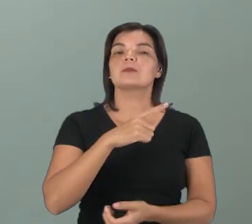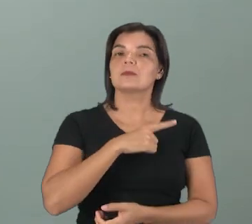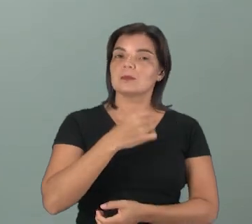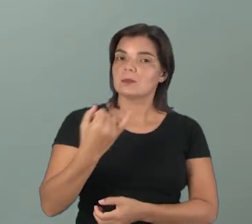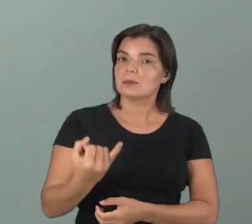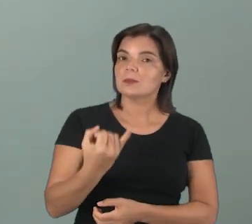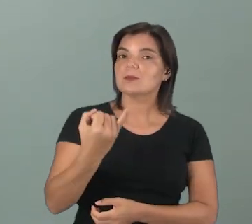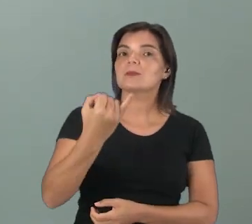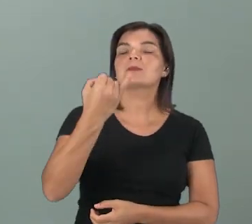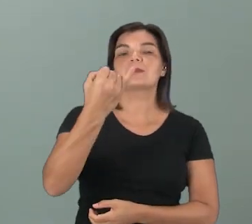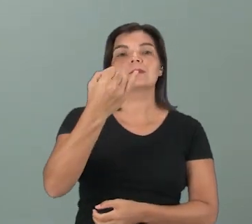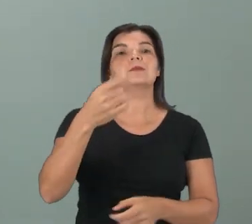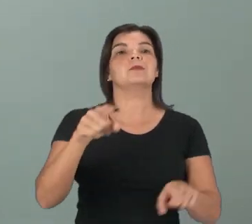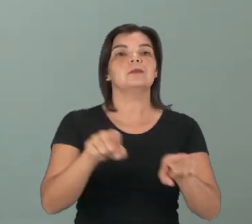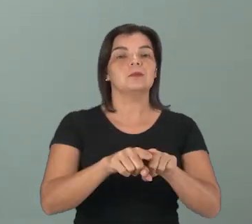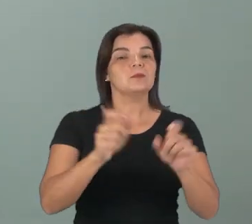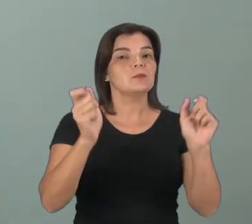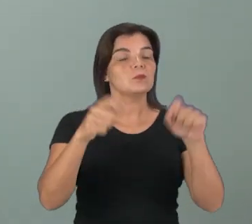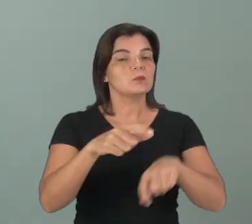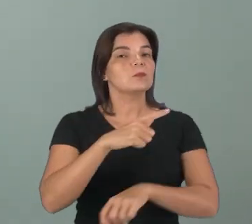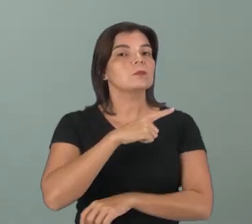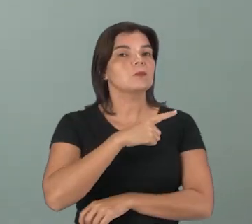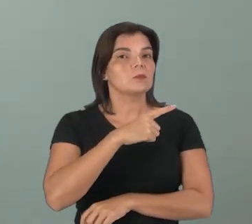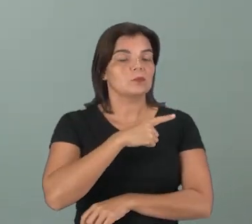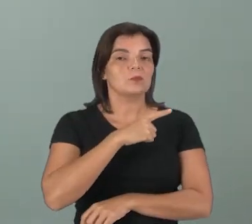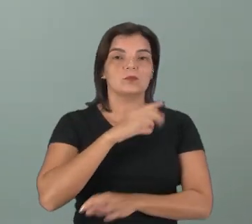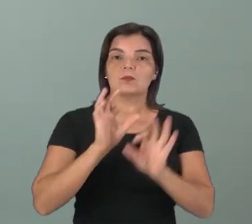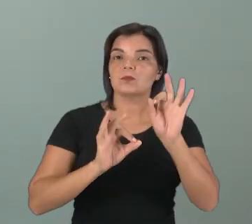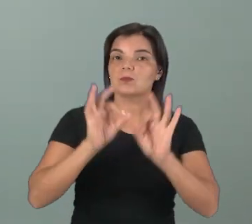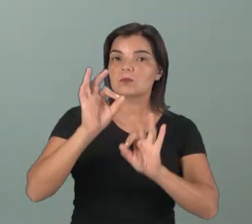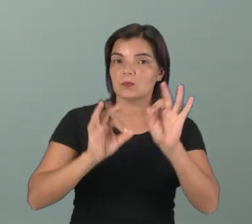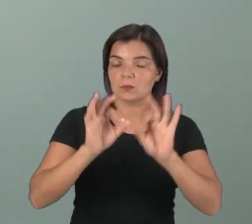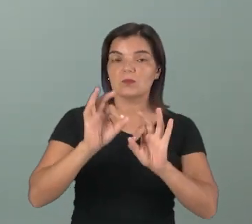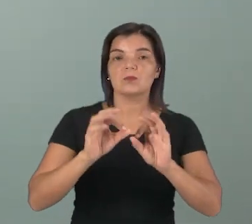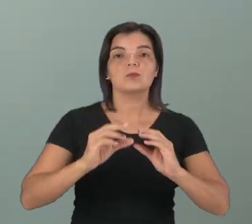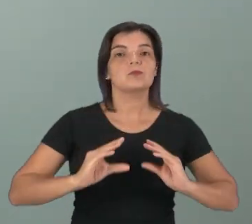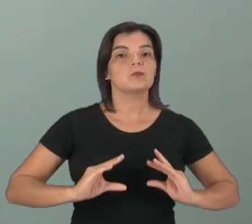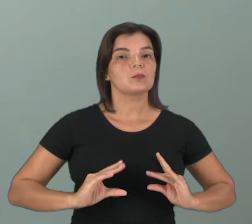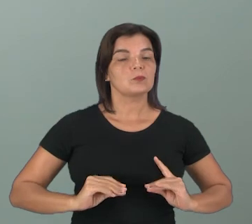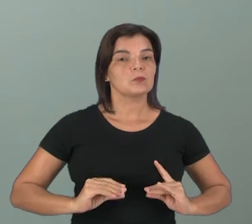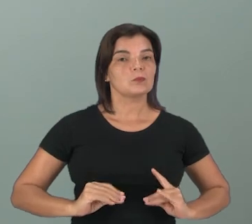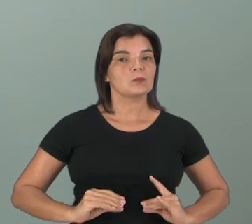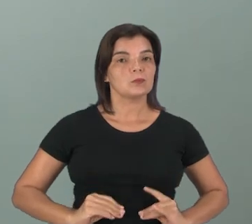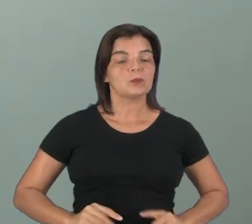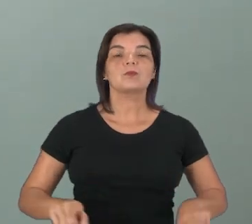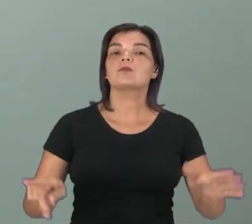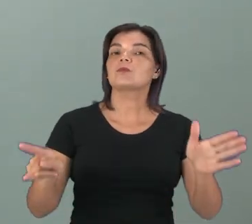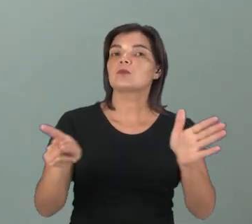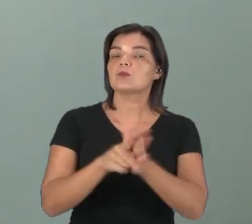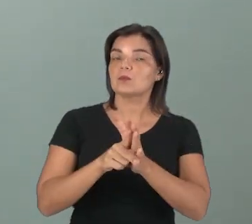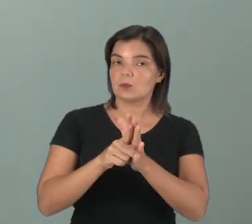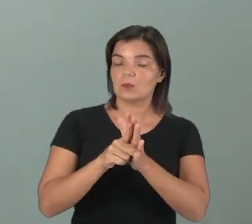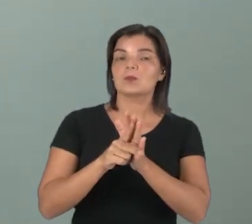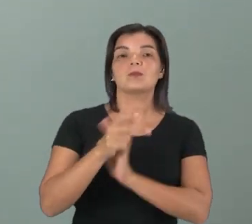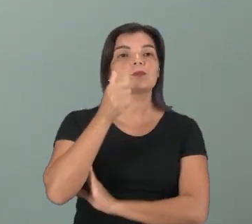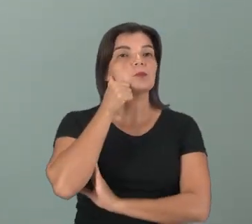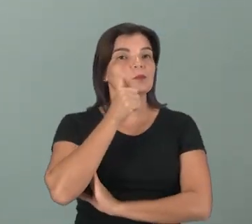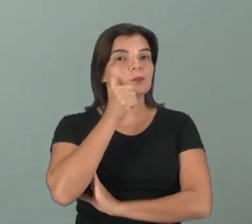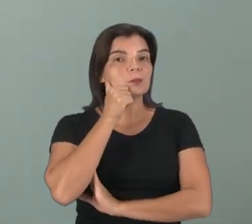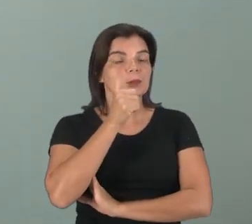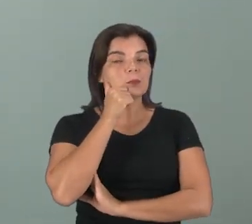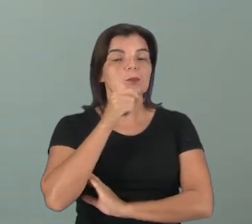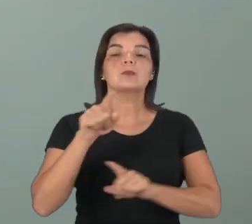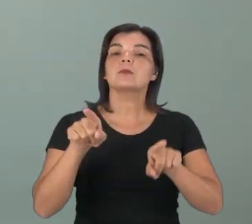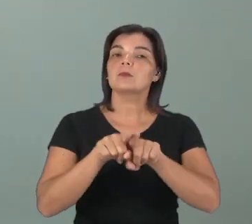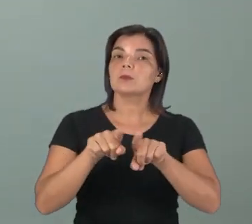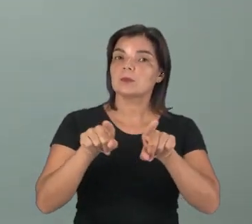ser importantes aí para que a gente tenha a produção dos hormônios específicos, né, a produção dos hormônios femininos,